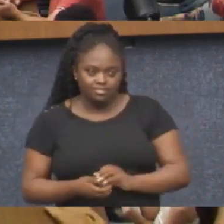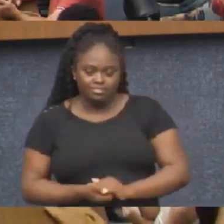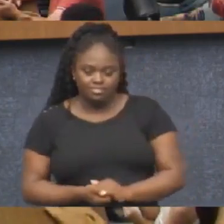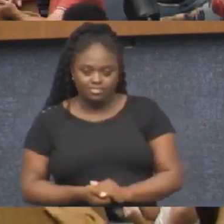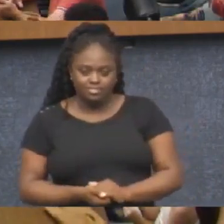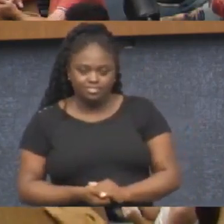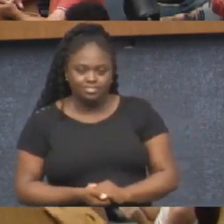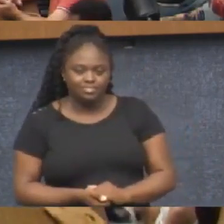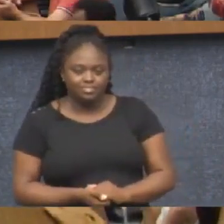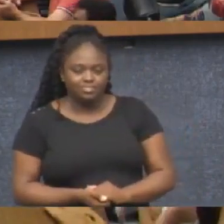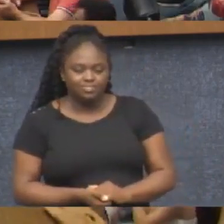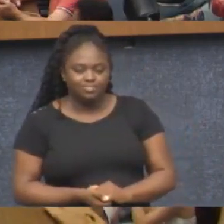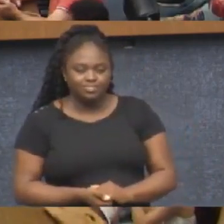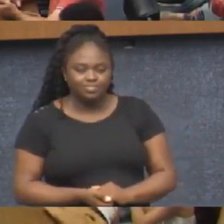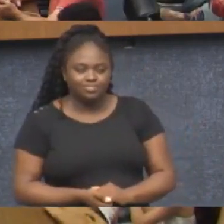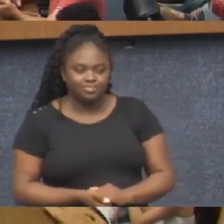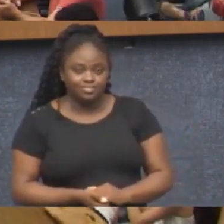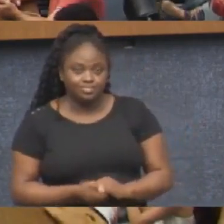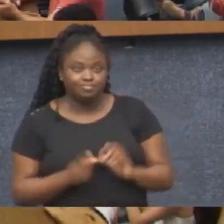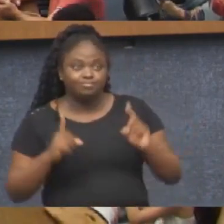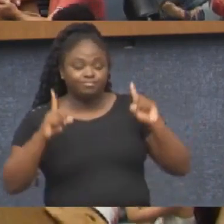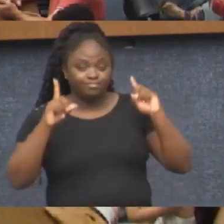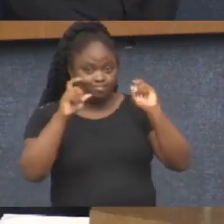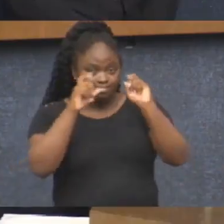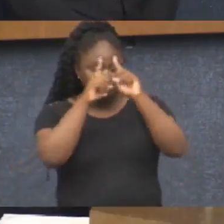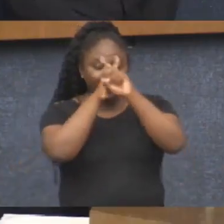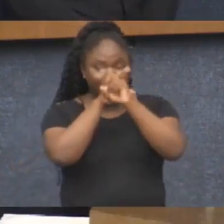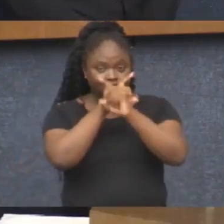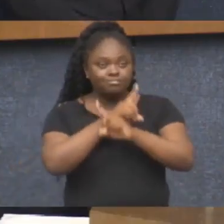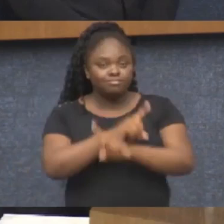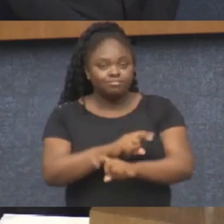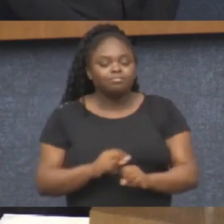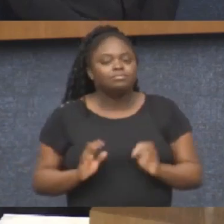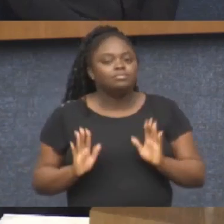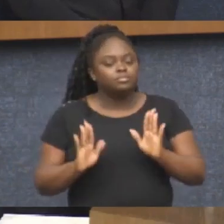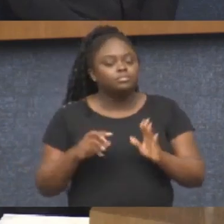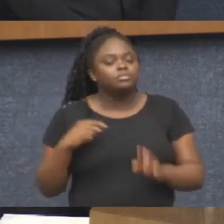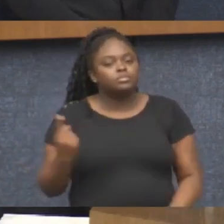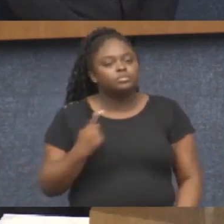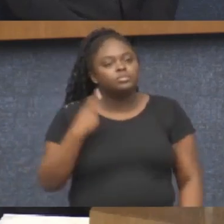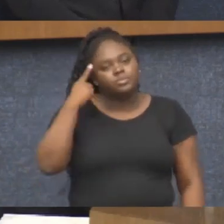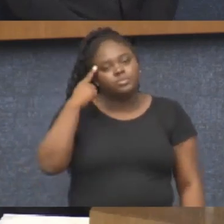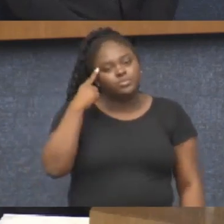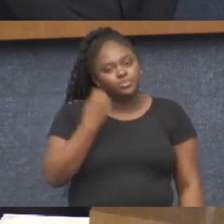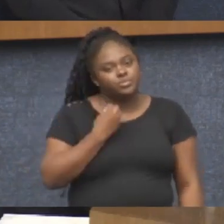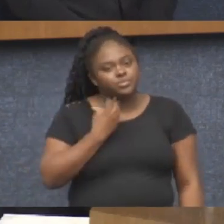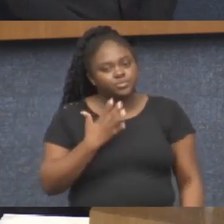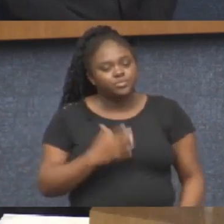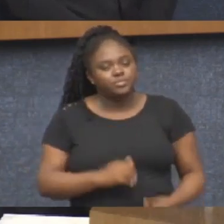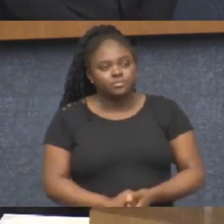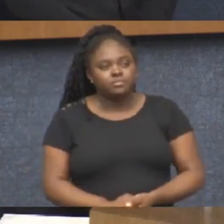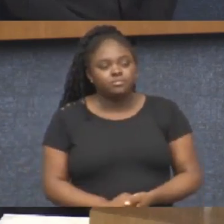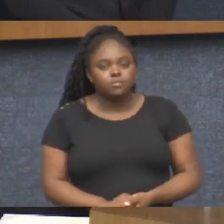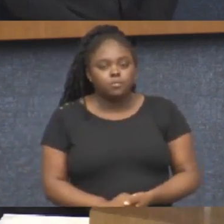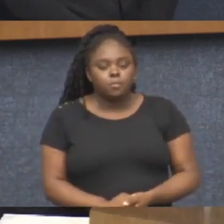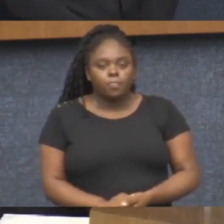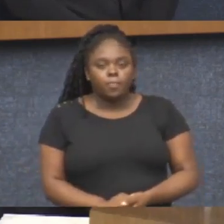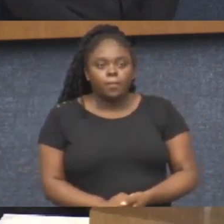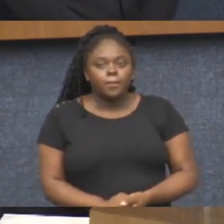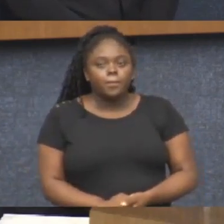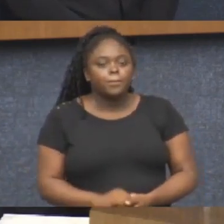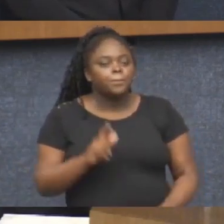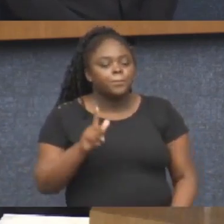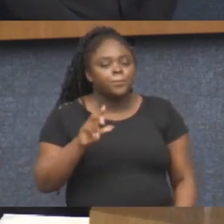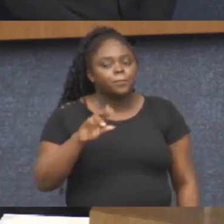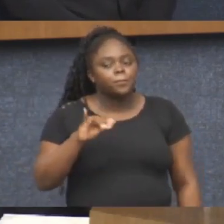calma lá, foi difícil, está sendo difícil, né? Mas foi o que a gente pensou bem, né? Acho que o que